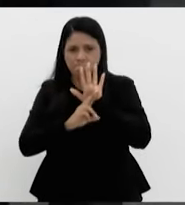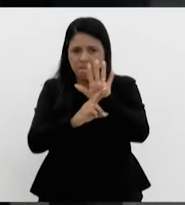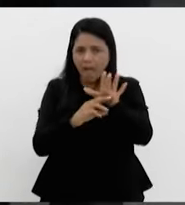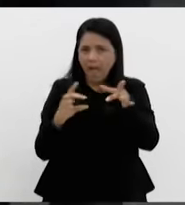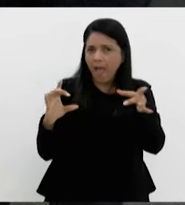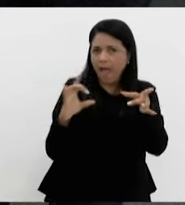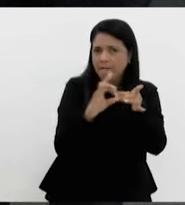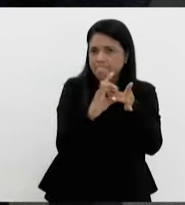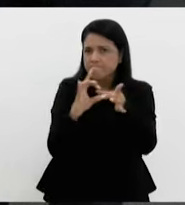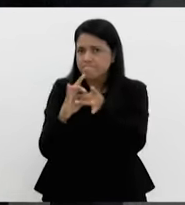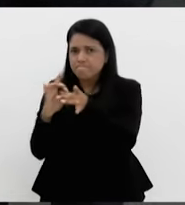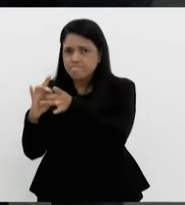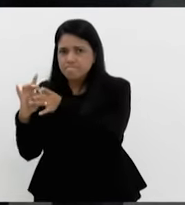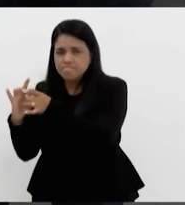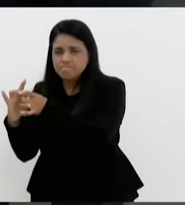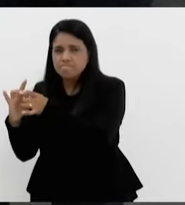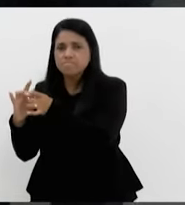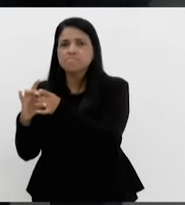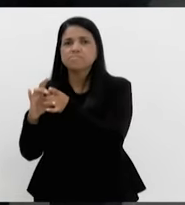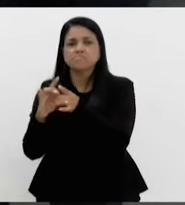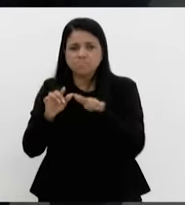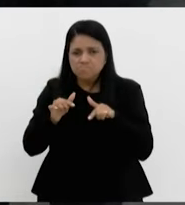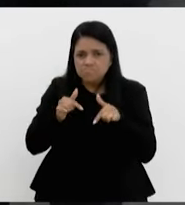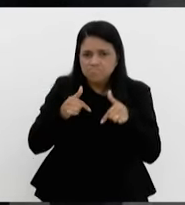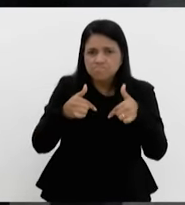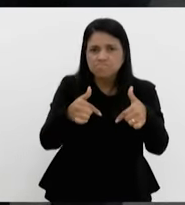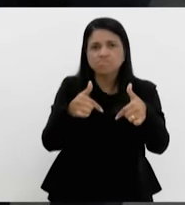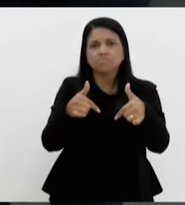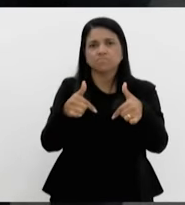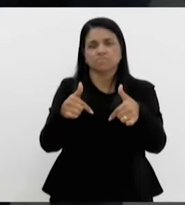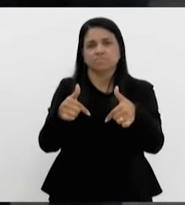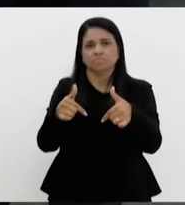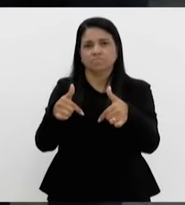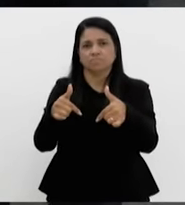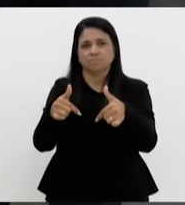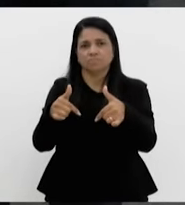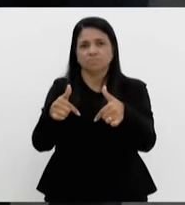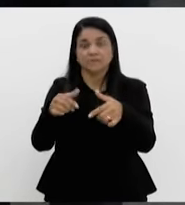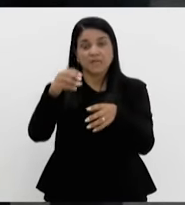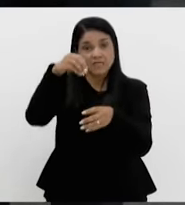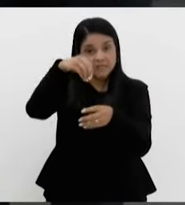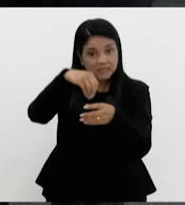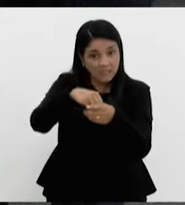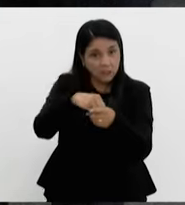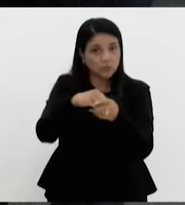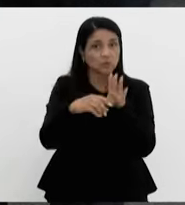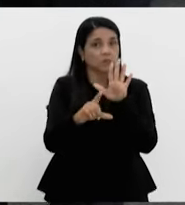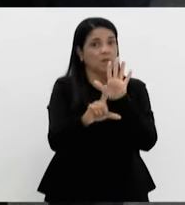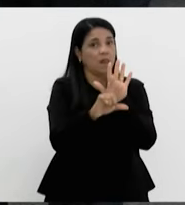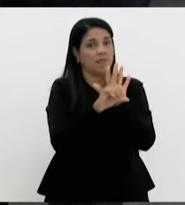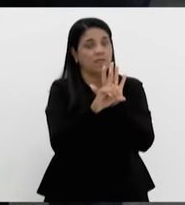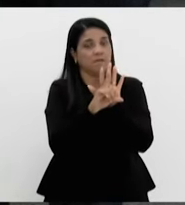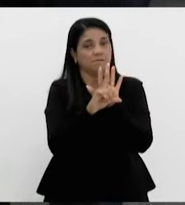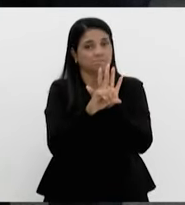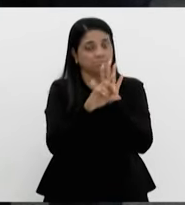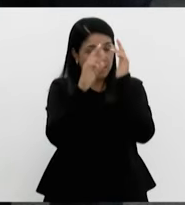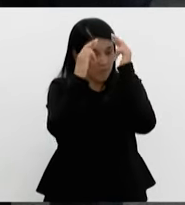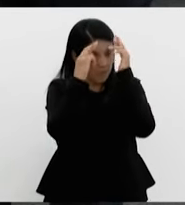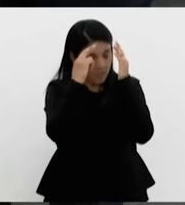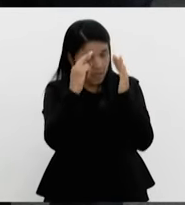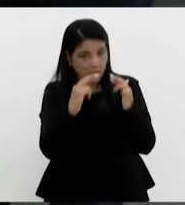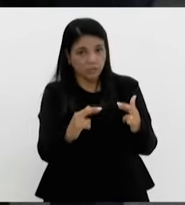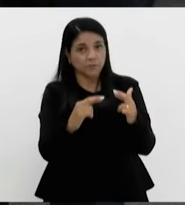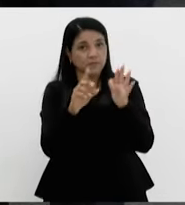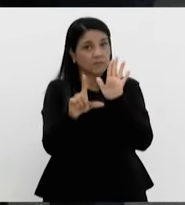literalmente, fazendo uma operação que foi designada como uma operação dentro da lei, que é exatamente o que tem que acontecer na entrada